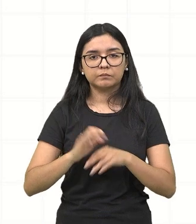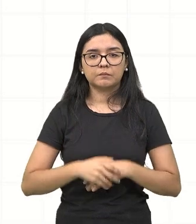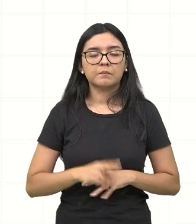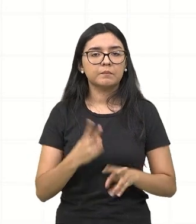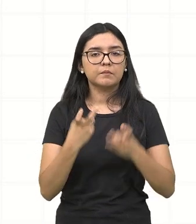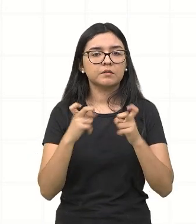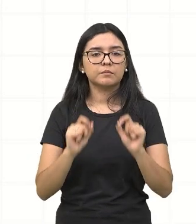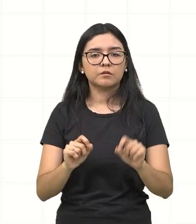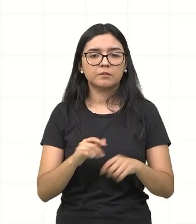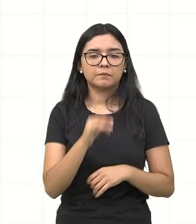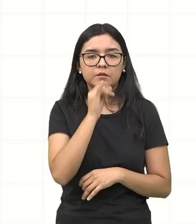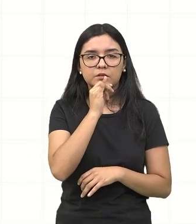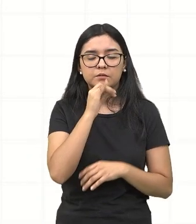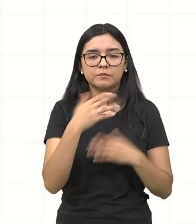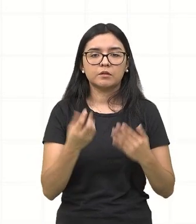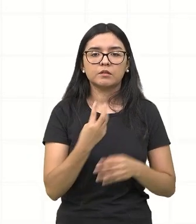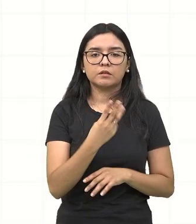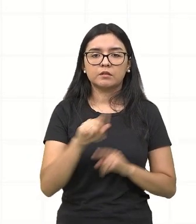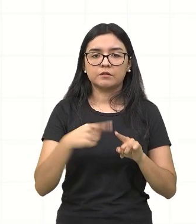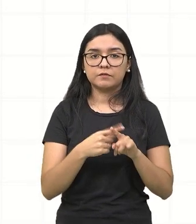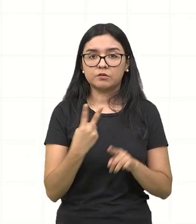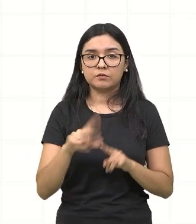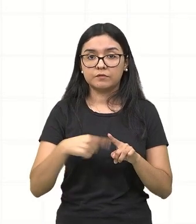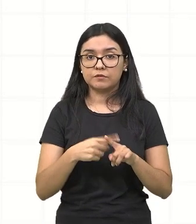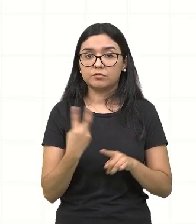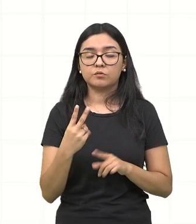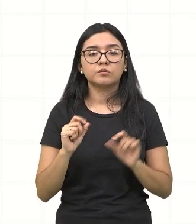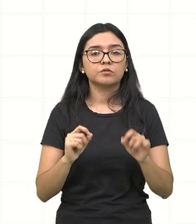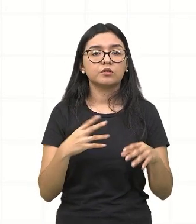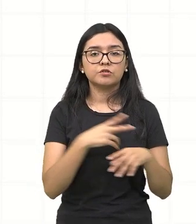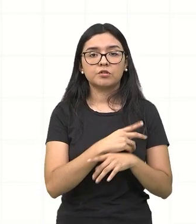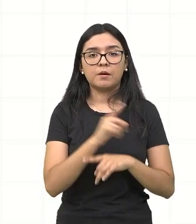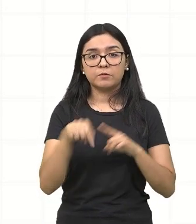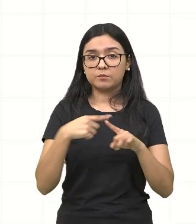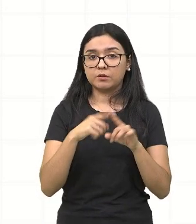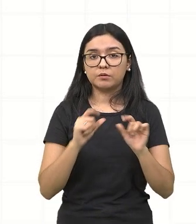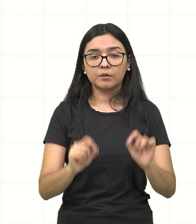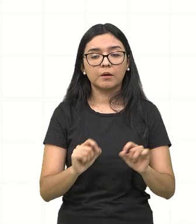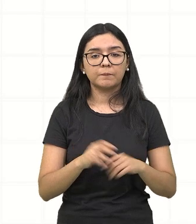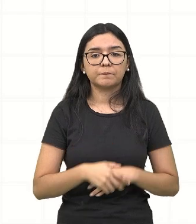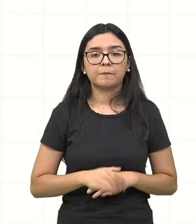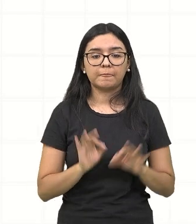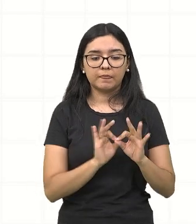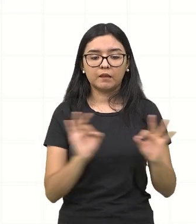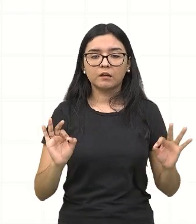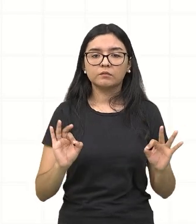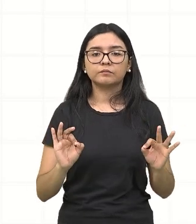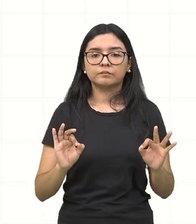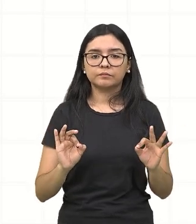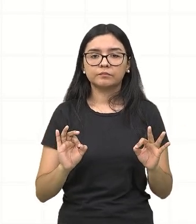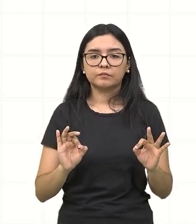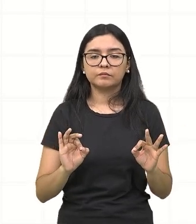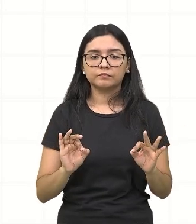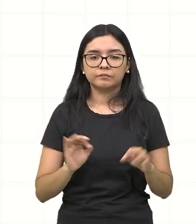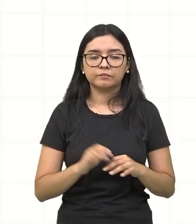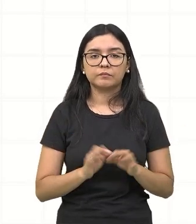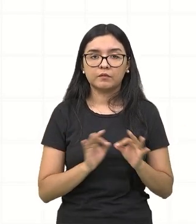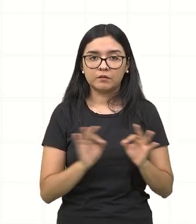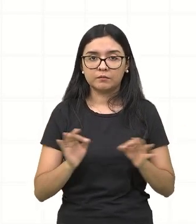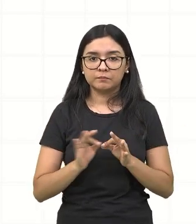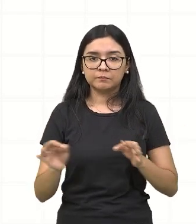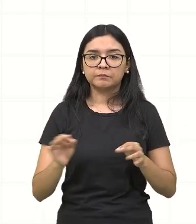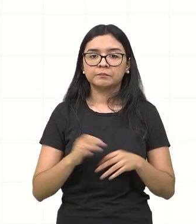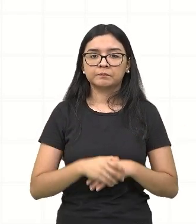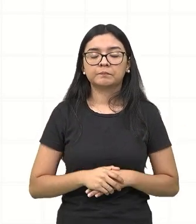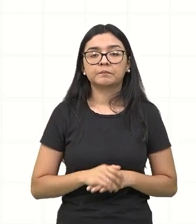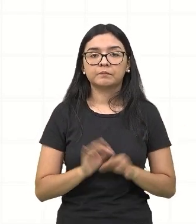Perceba aqui, ó, que quando eu falei 3 vezes 2 vezes 2, nós estamos multiplicando as 3 dimensões do cubo.